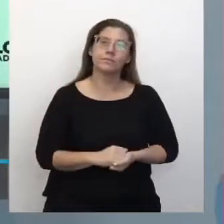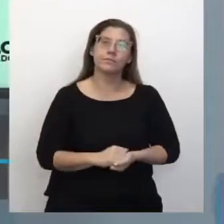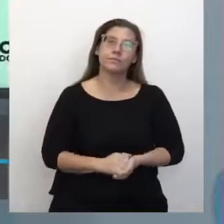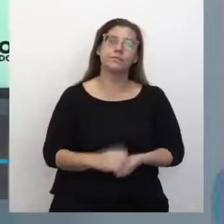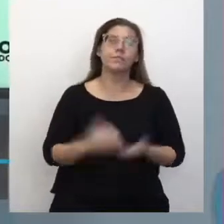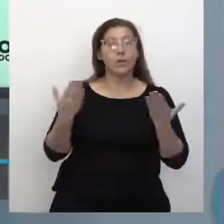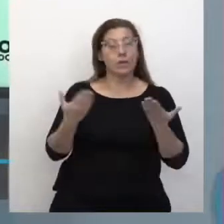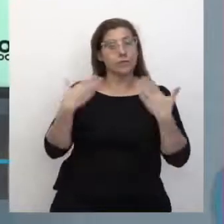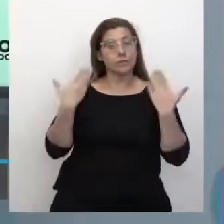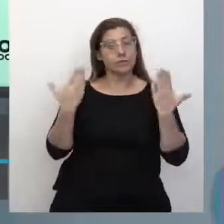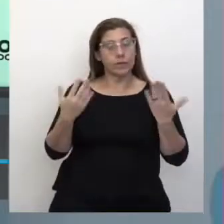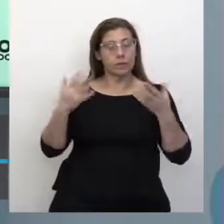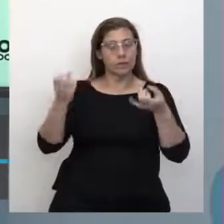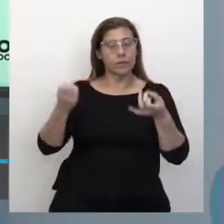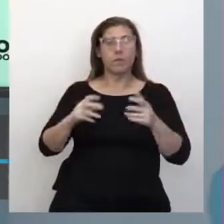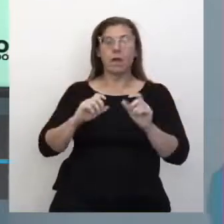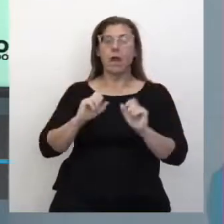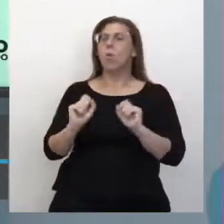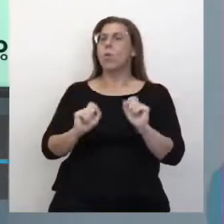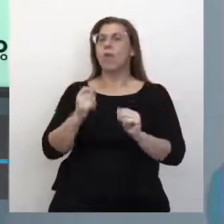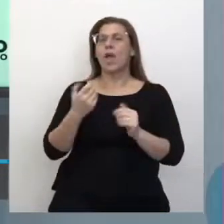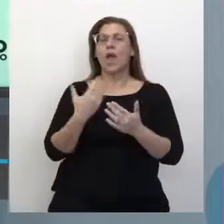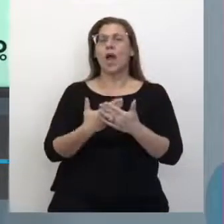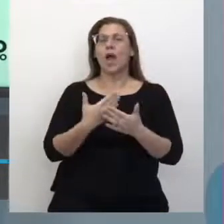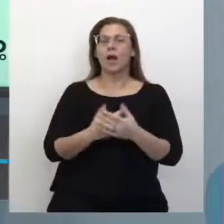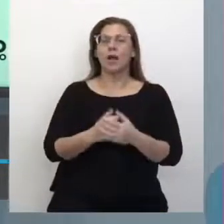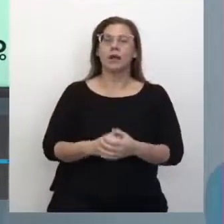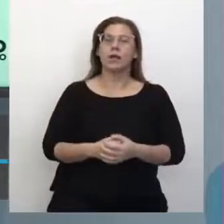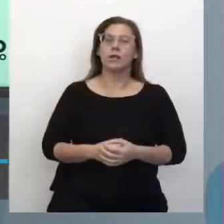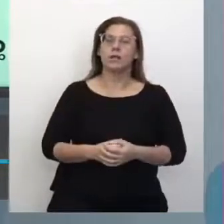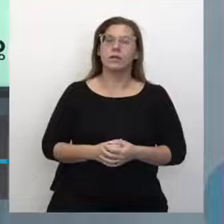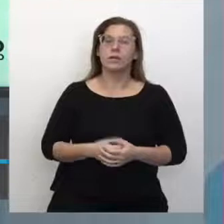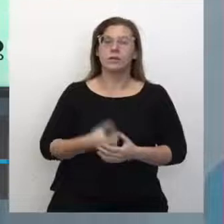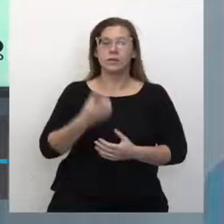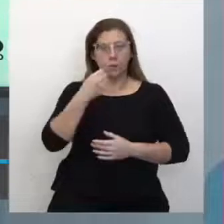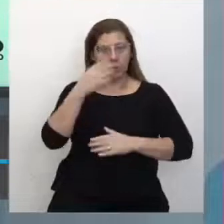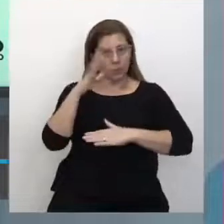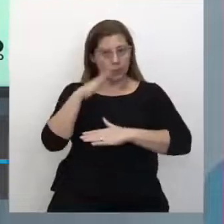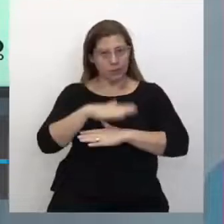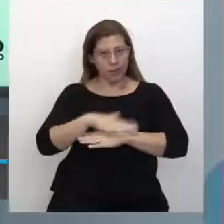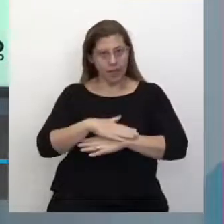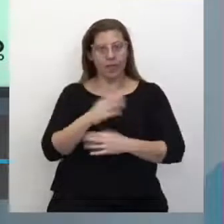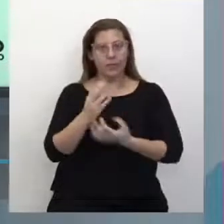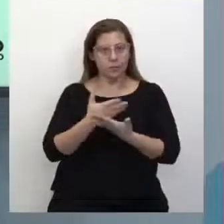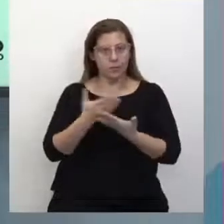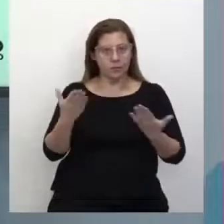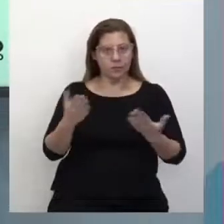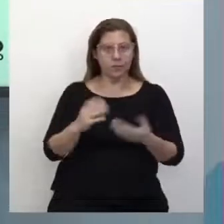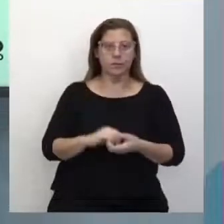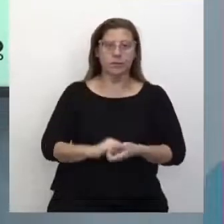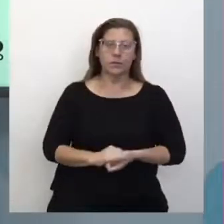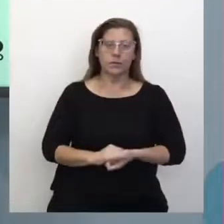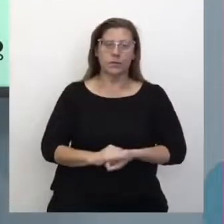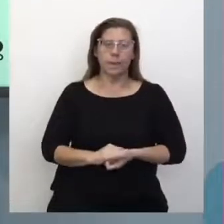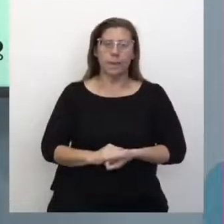hoje, então, nós falaremos nesta aula, alunos, professores, uma boa tarde, um bom começo de noite aí para todos, né?